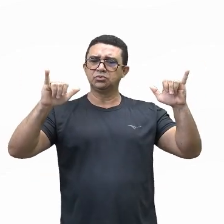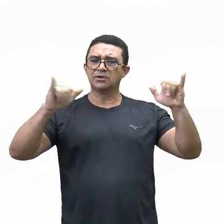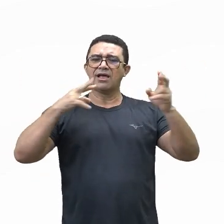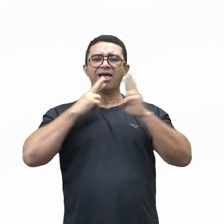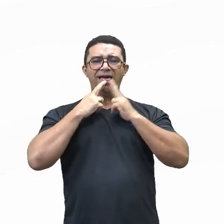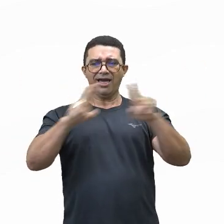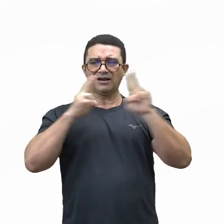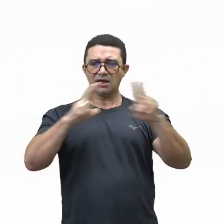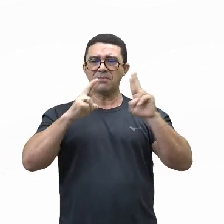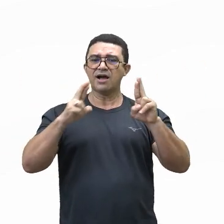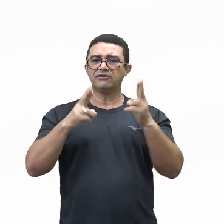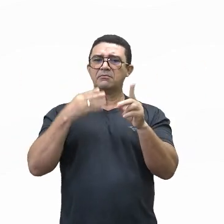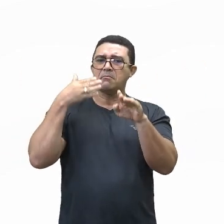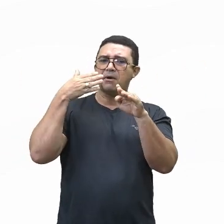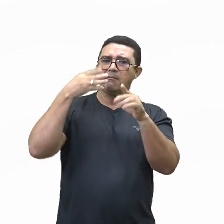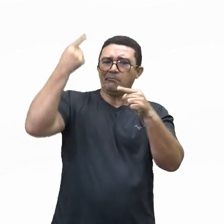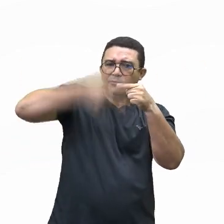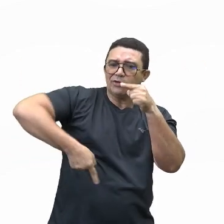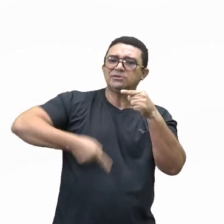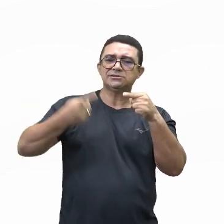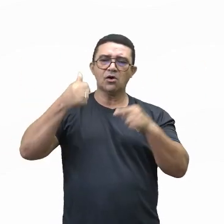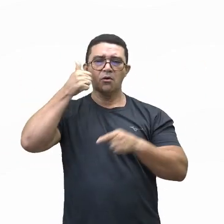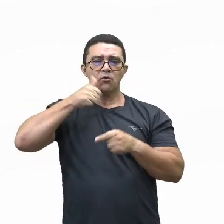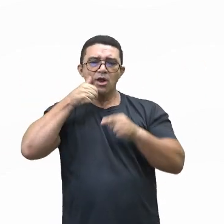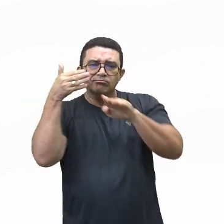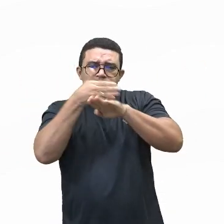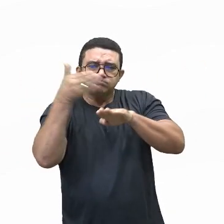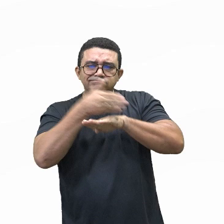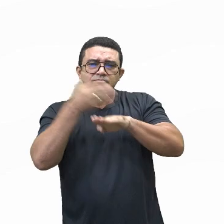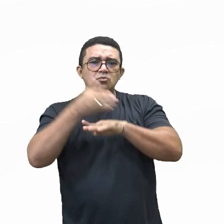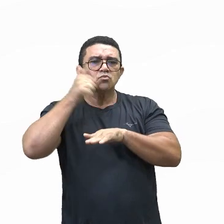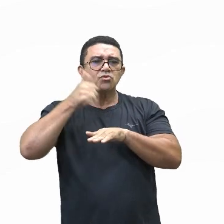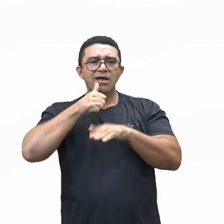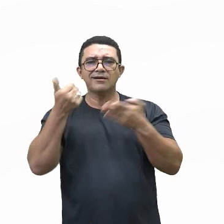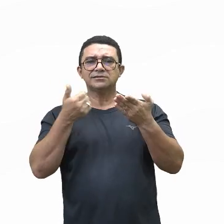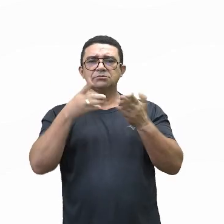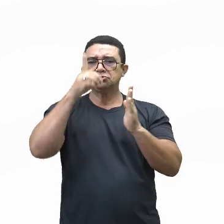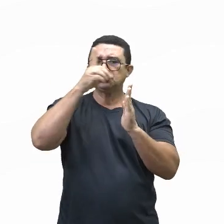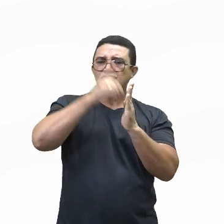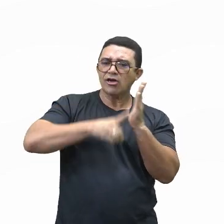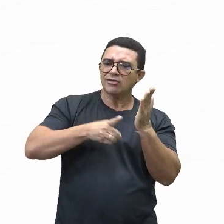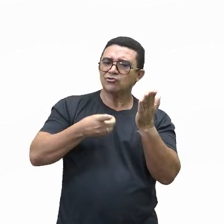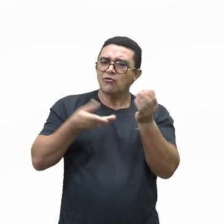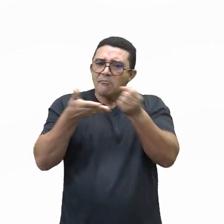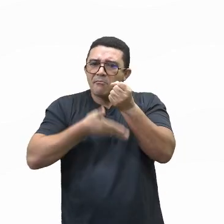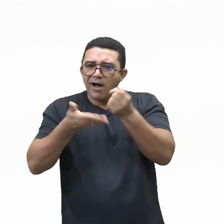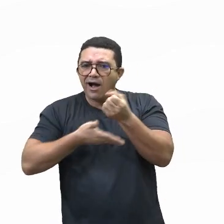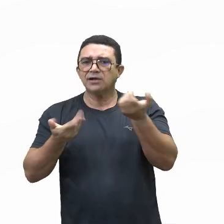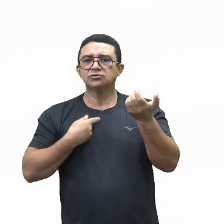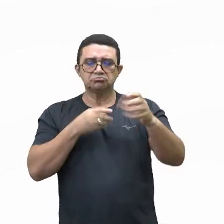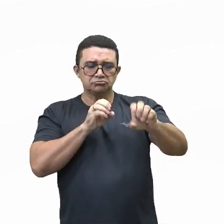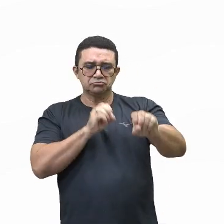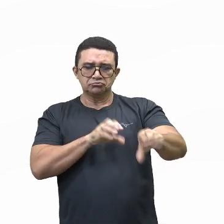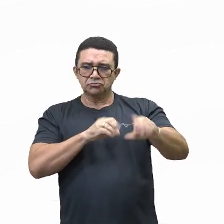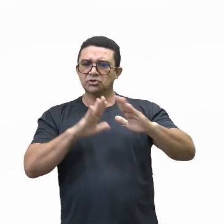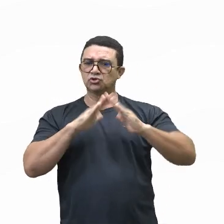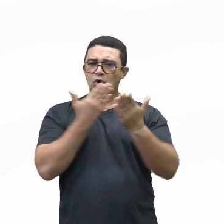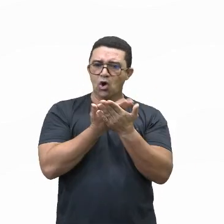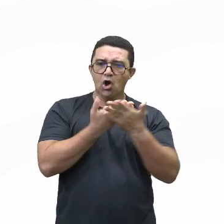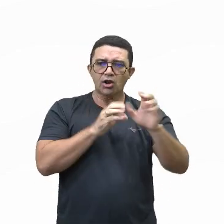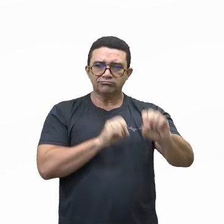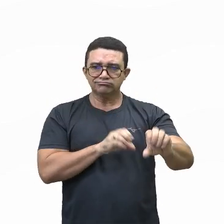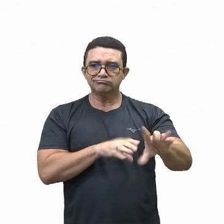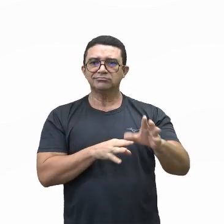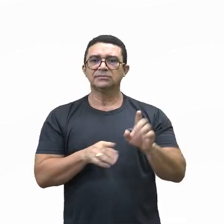do acesso das mulheres a direitos básicos, como educação formal, e criticava a